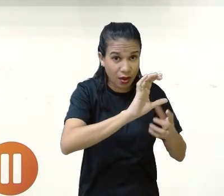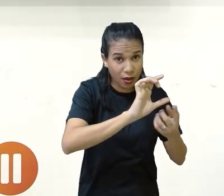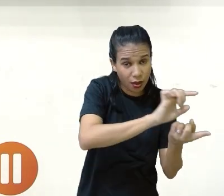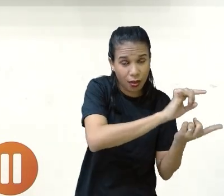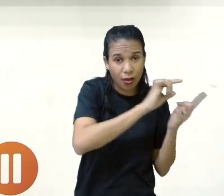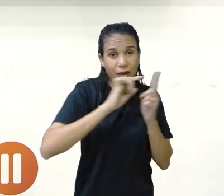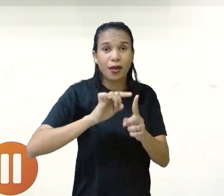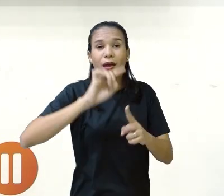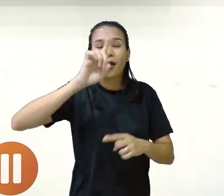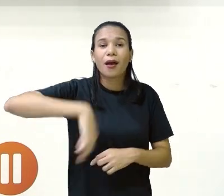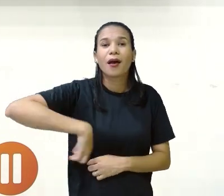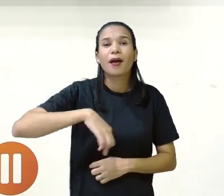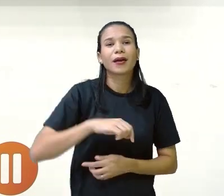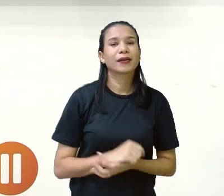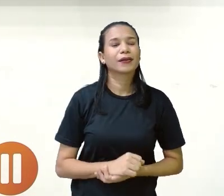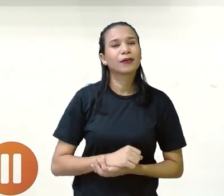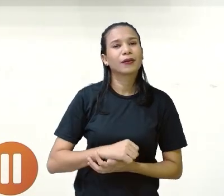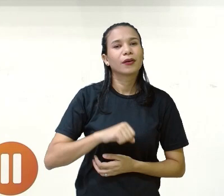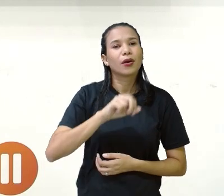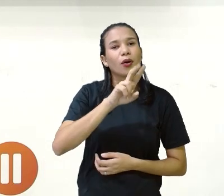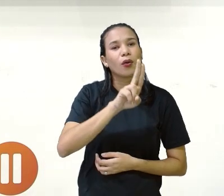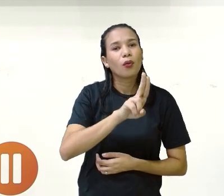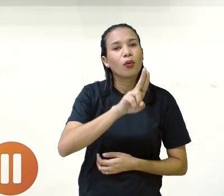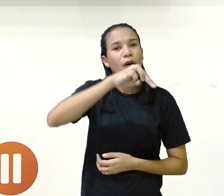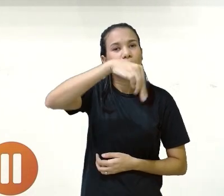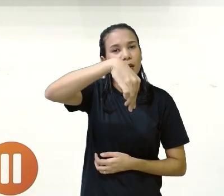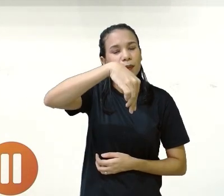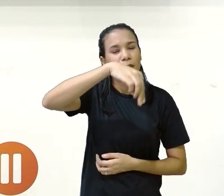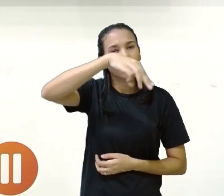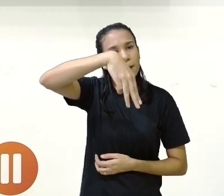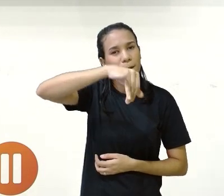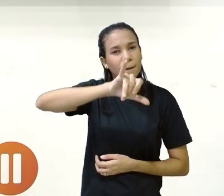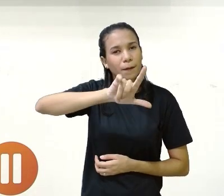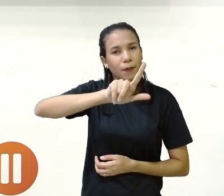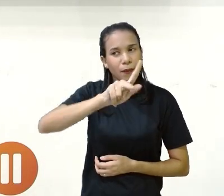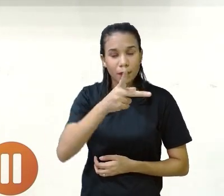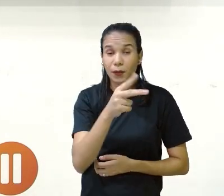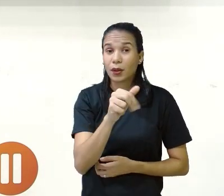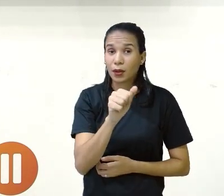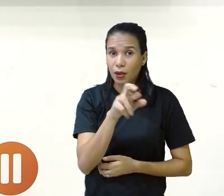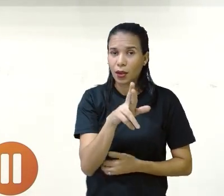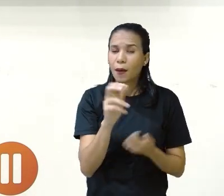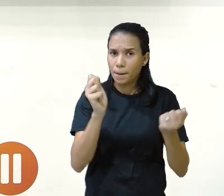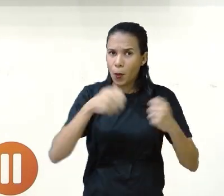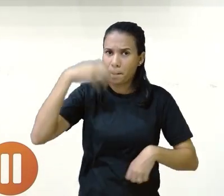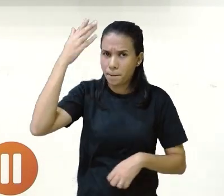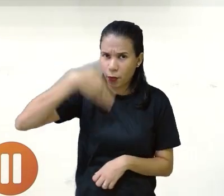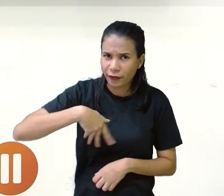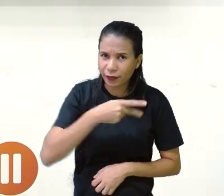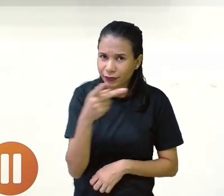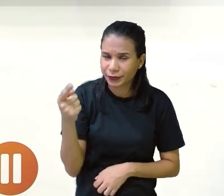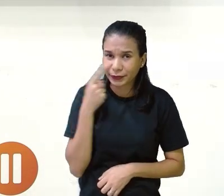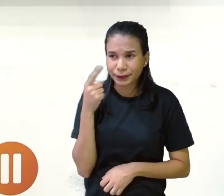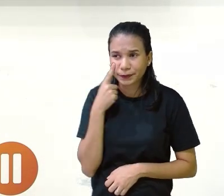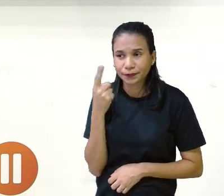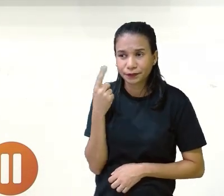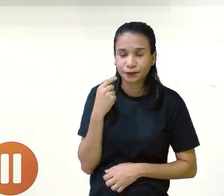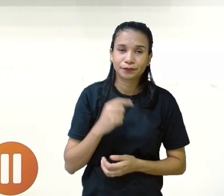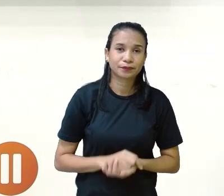centenas pode ser definido como unidade de milhar. E eu posso provar para vocês na prática. Vê